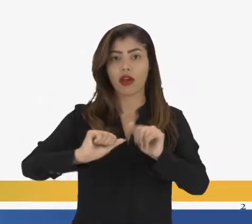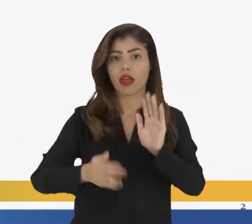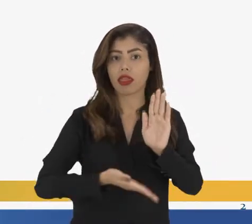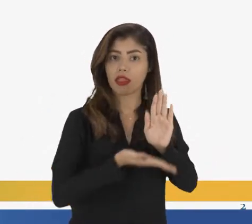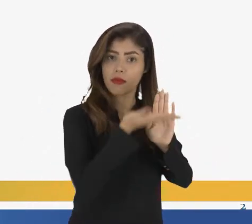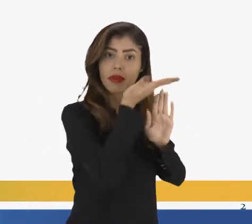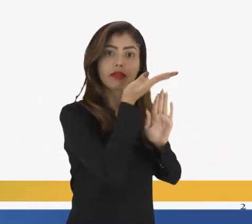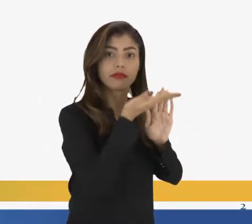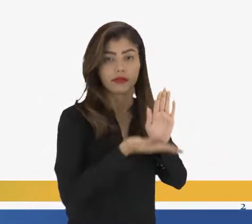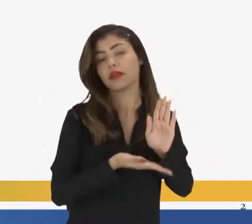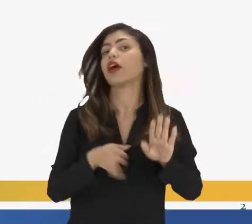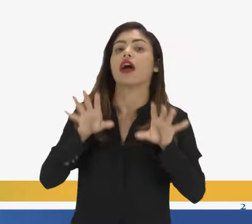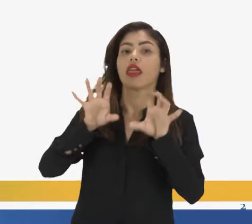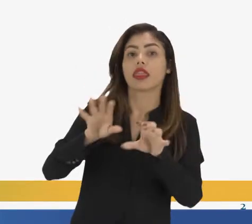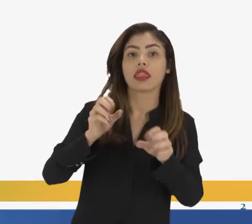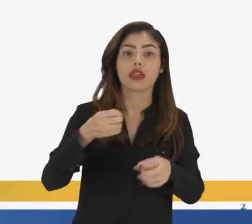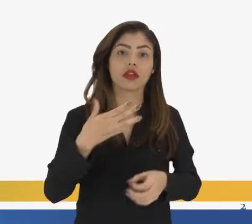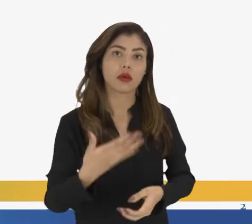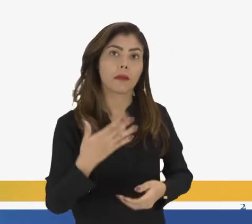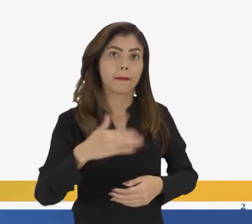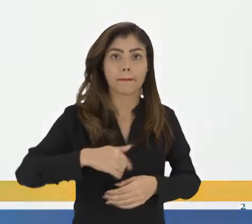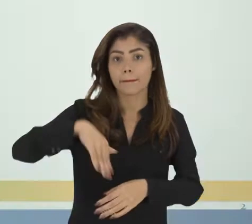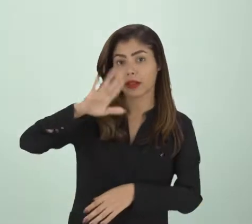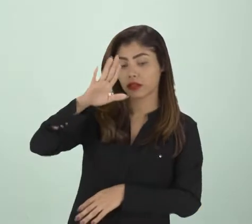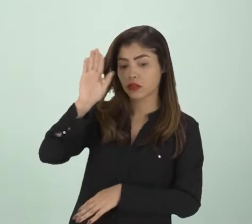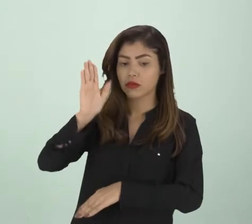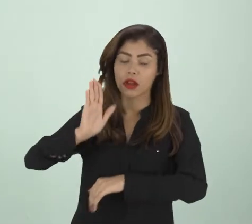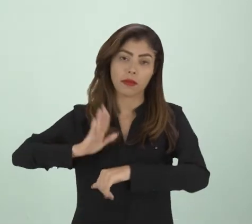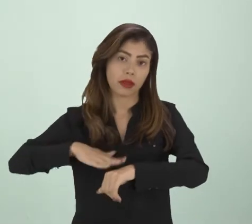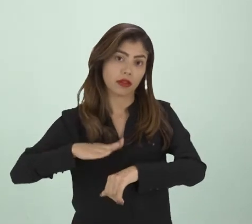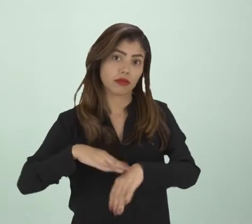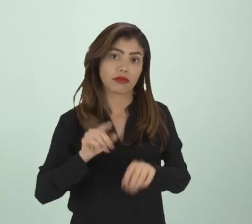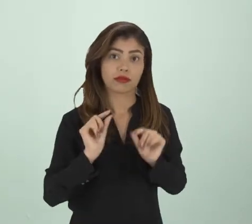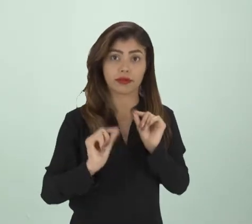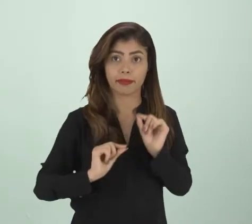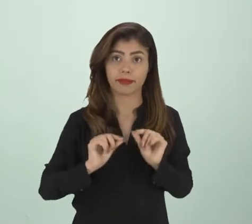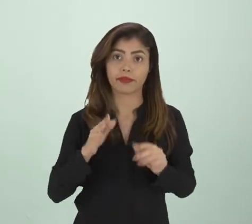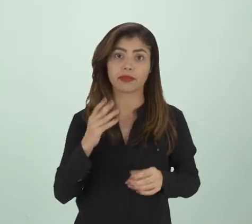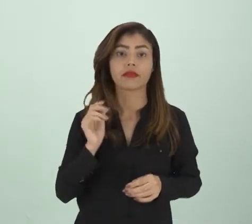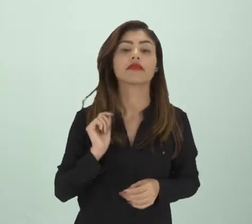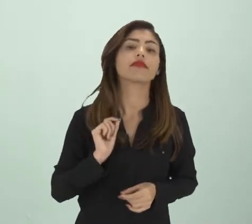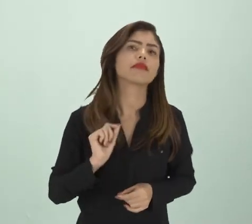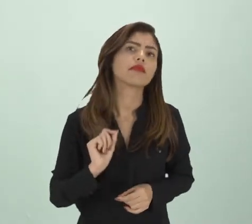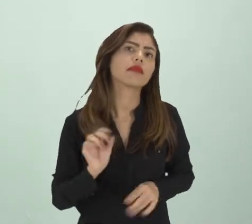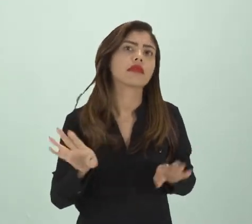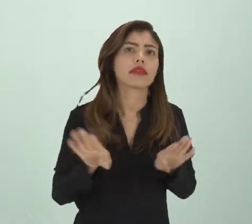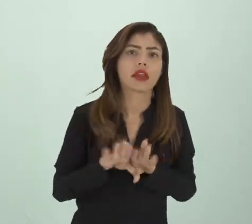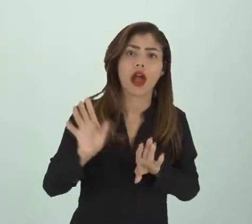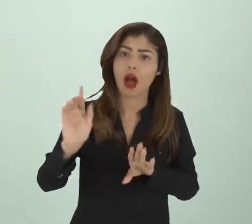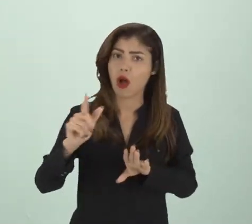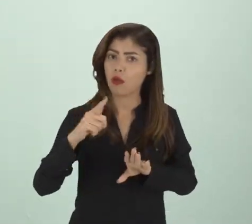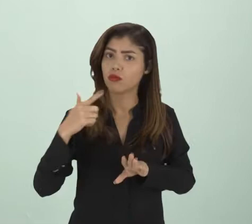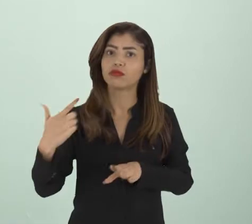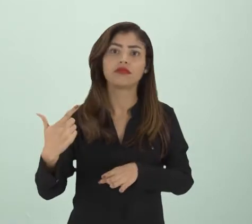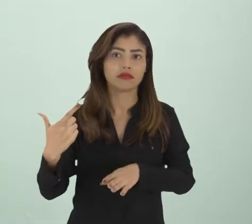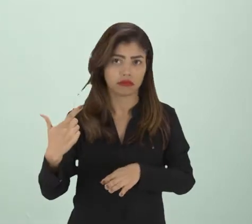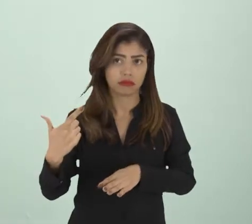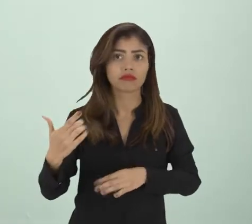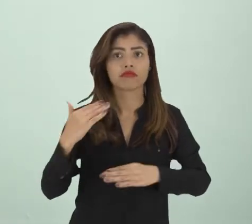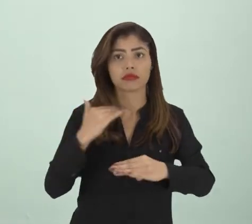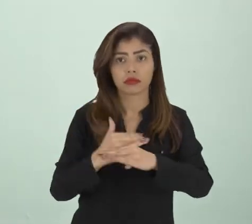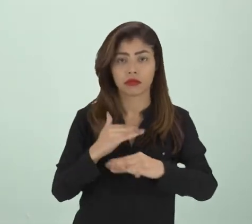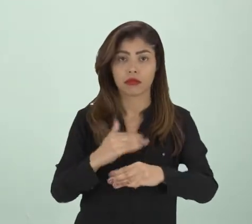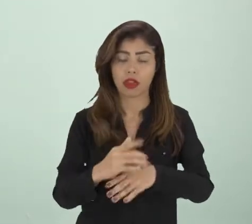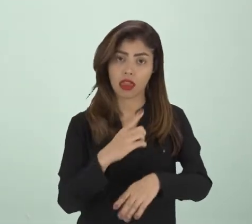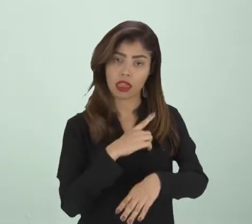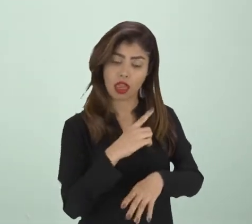sua temperatura, tanto para mais quanto para menos, e a outra situação é